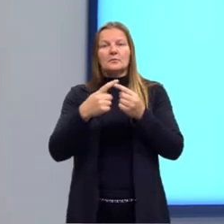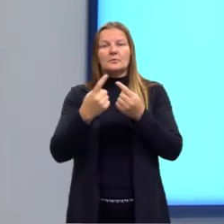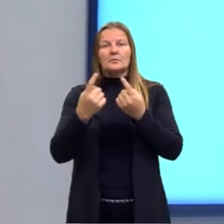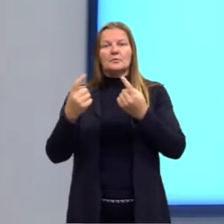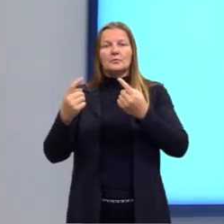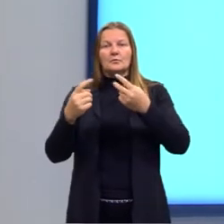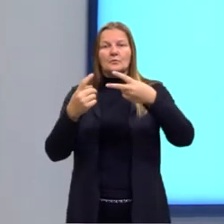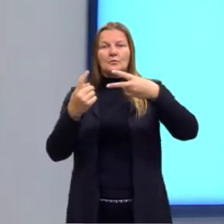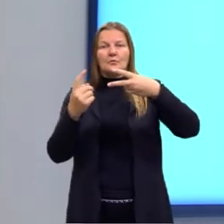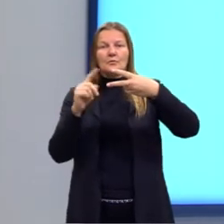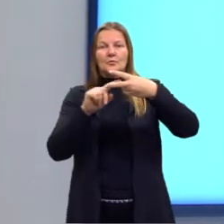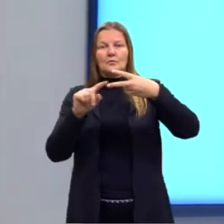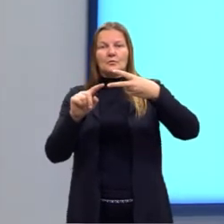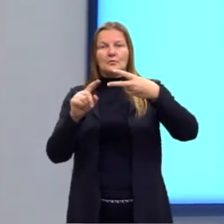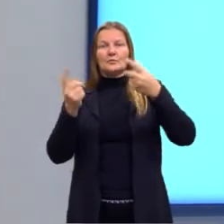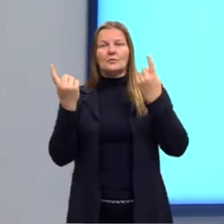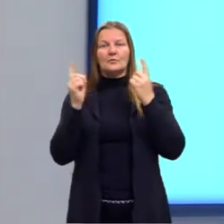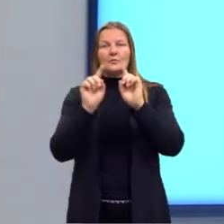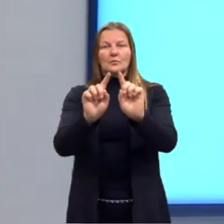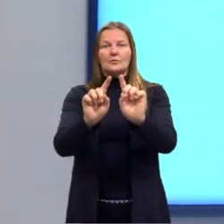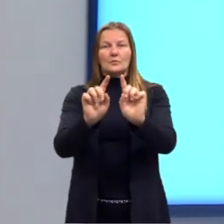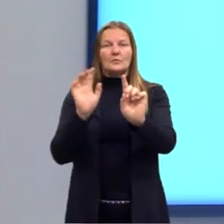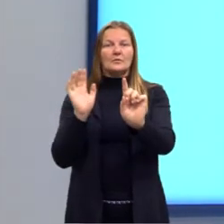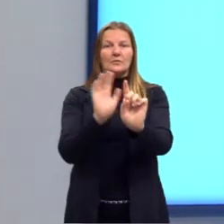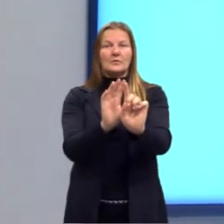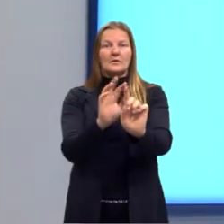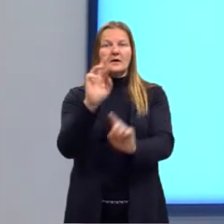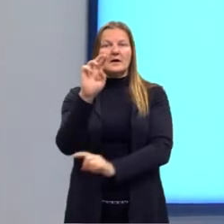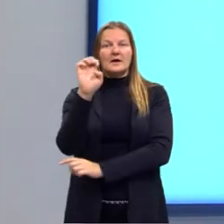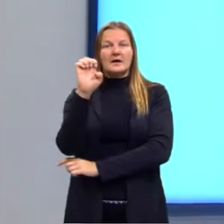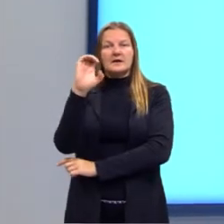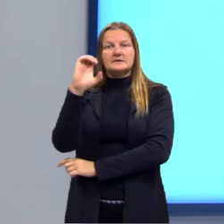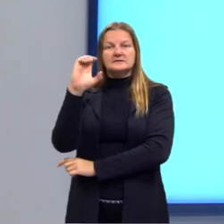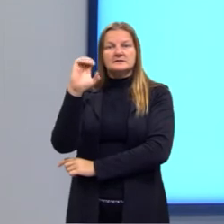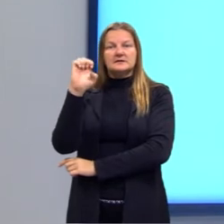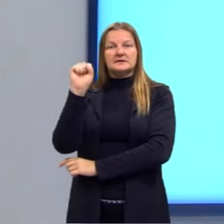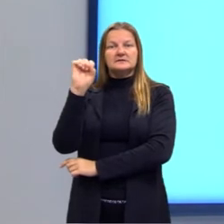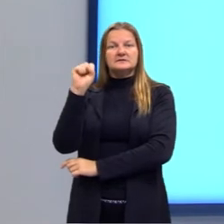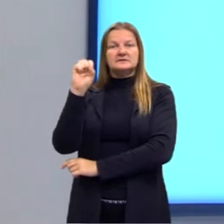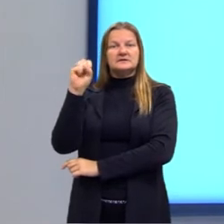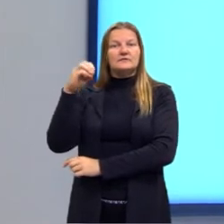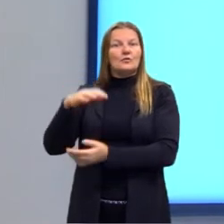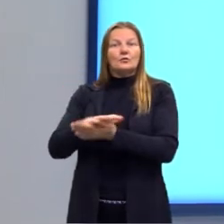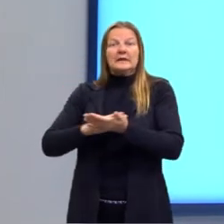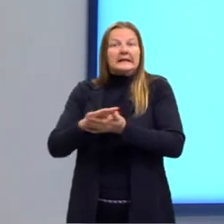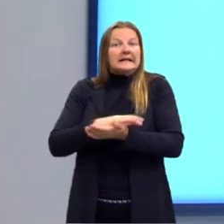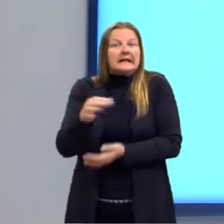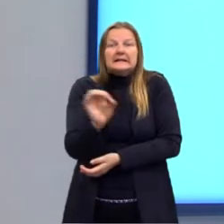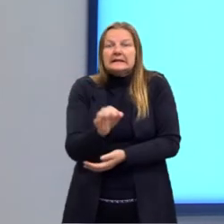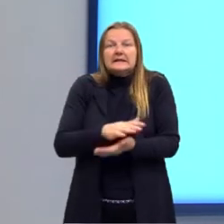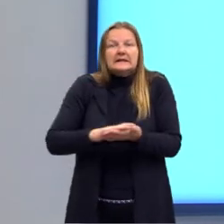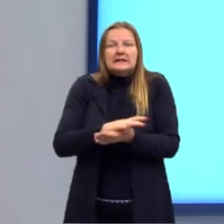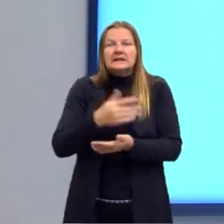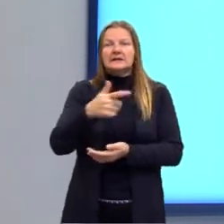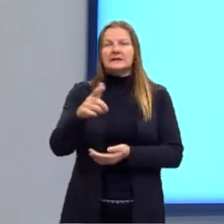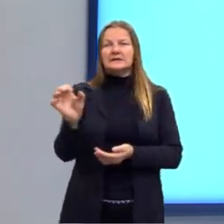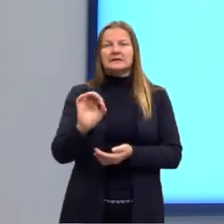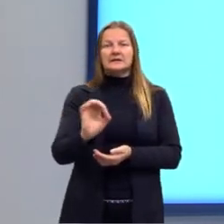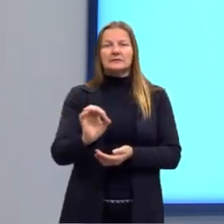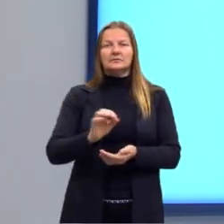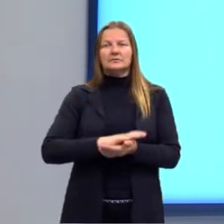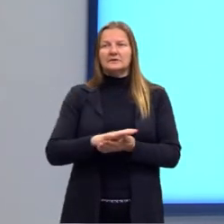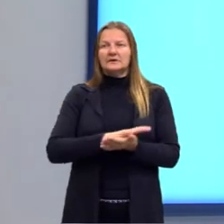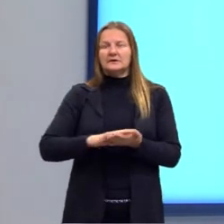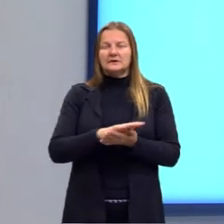não vão possuir aglutinogênios RH nas hemácias então aqui tá o tipo sanguíneo genótipo